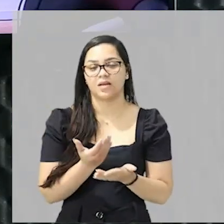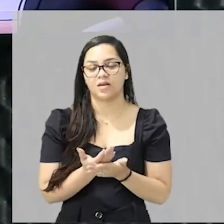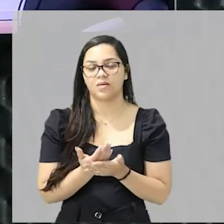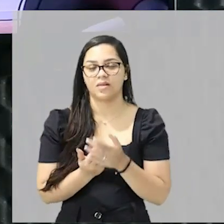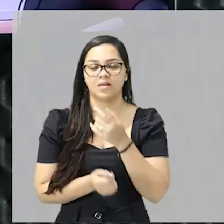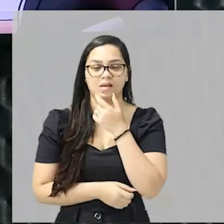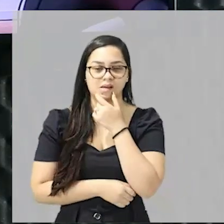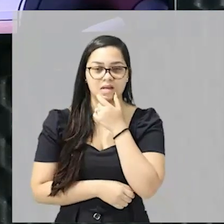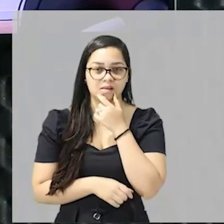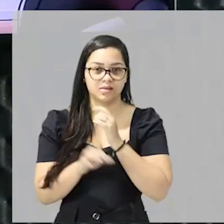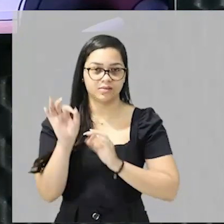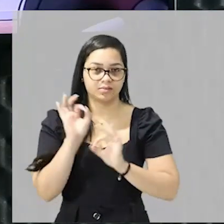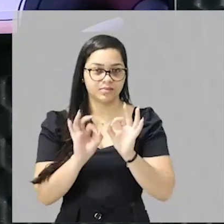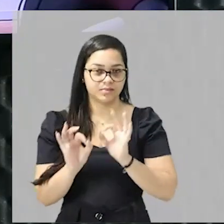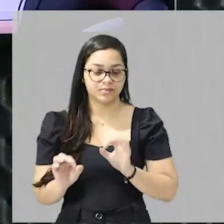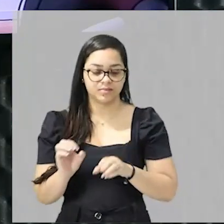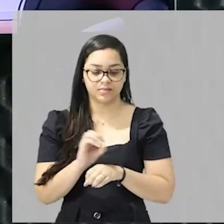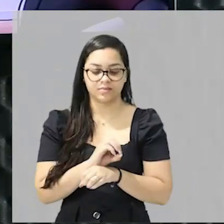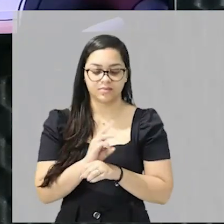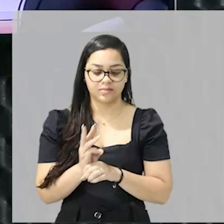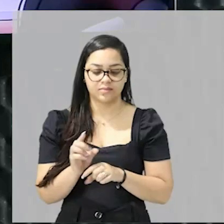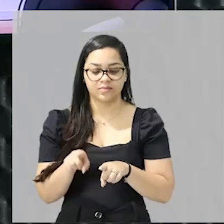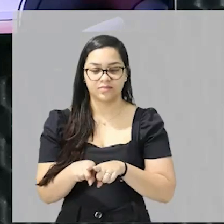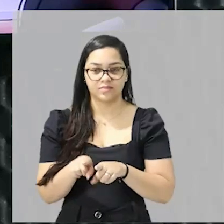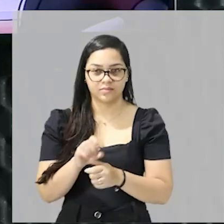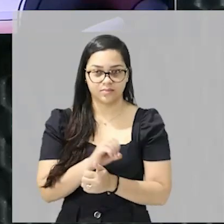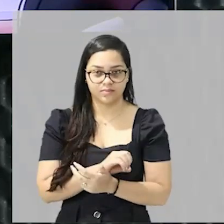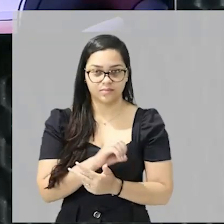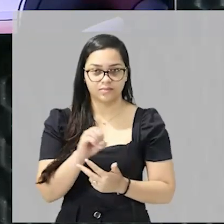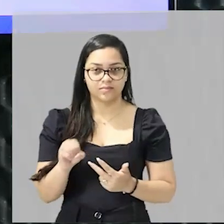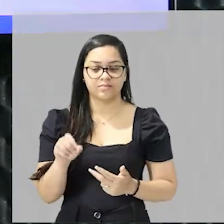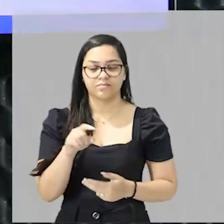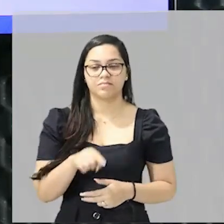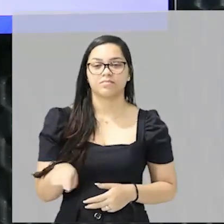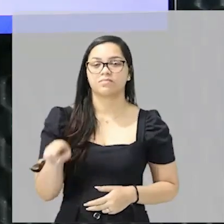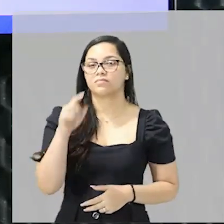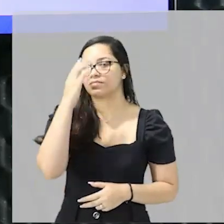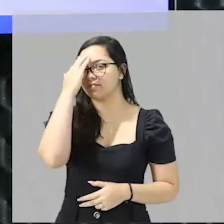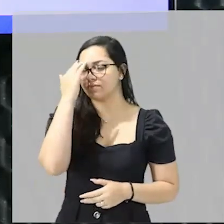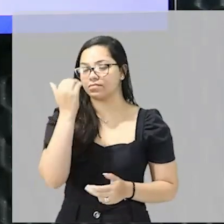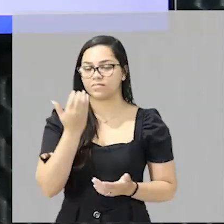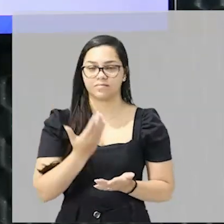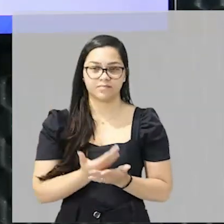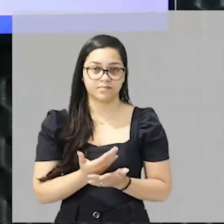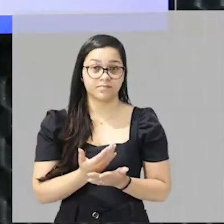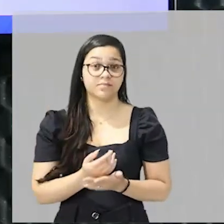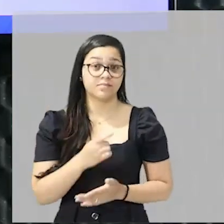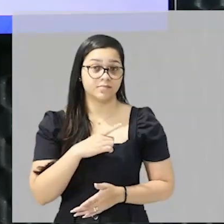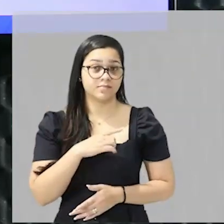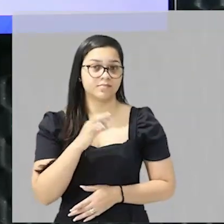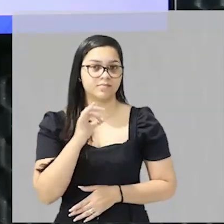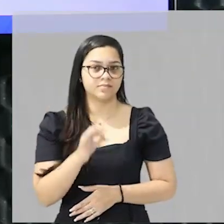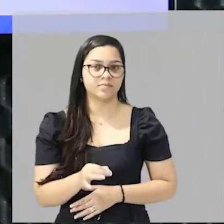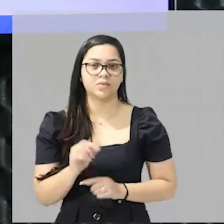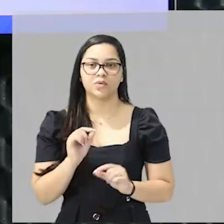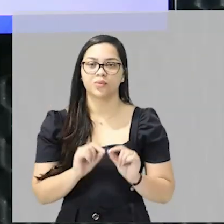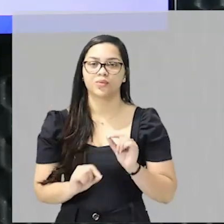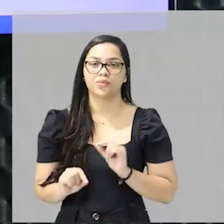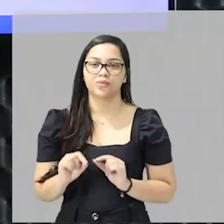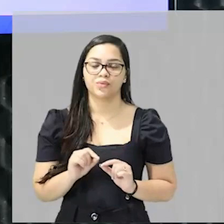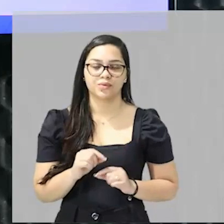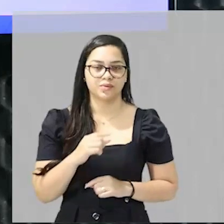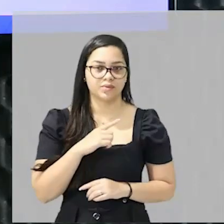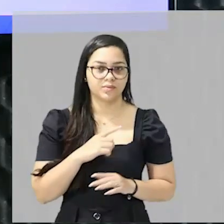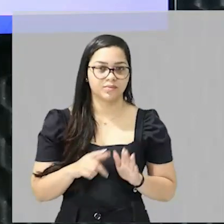curso preparatório do PAS UEMA e do Enem. Como vocês vêm acompanhando as nossas aulas, eu tenho certeza disso, a gente vem falando bastante